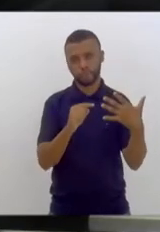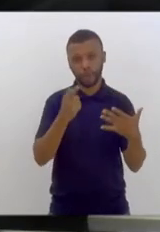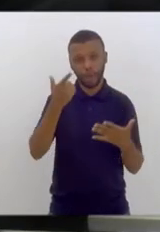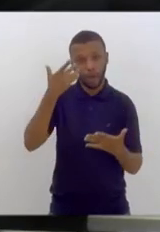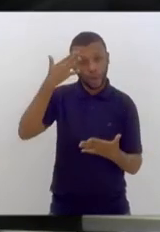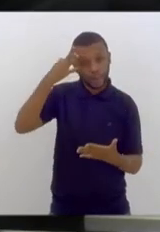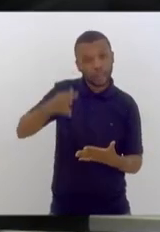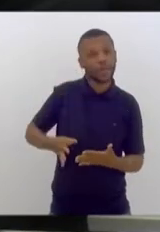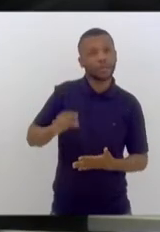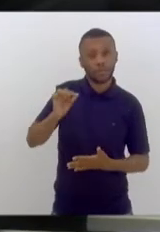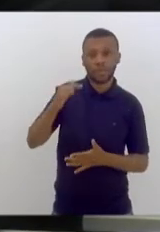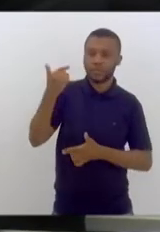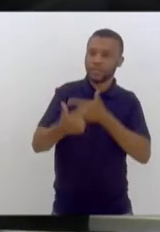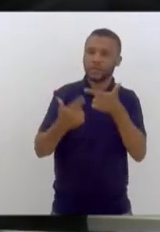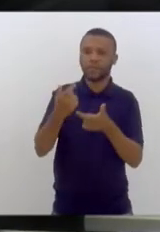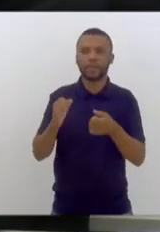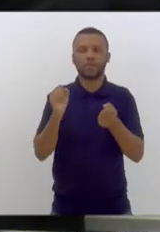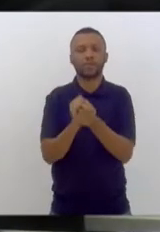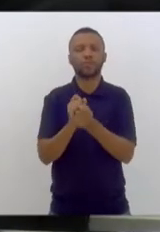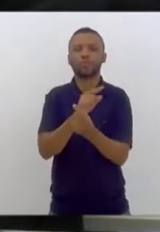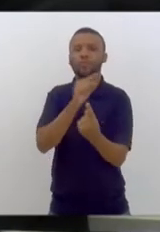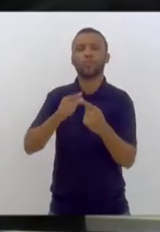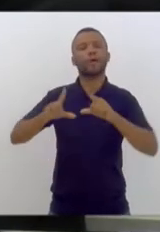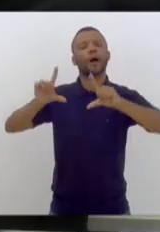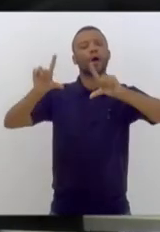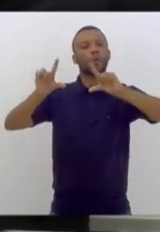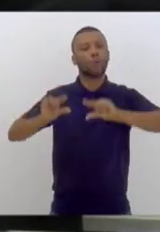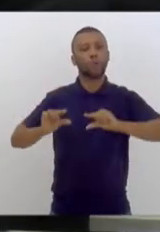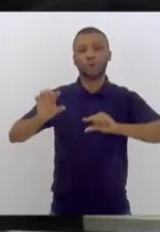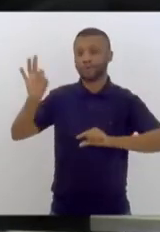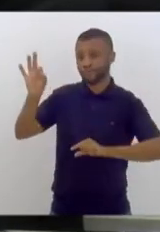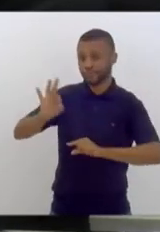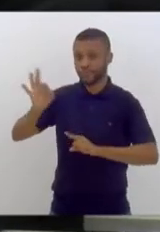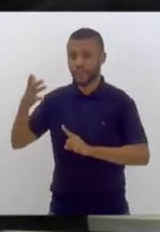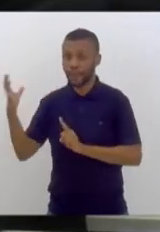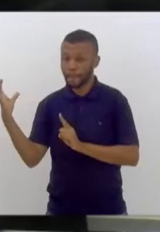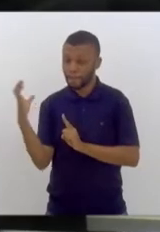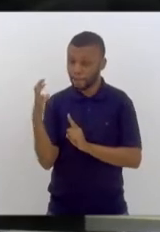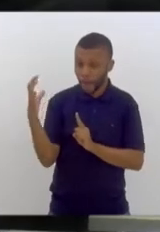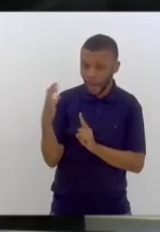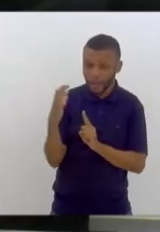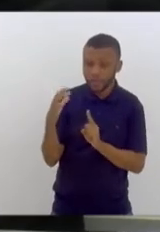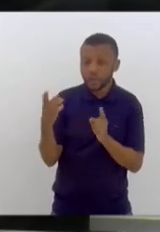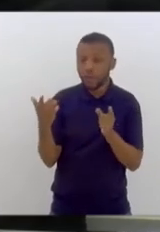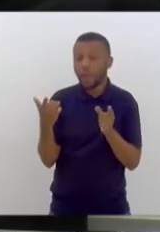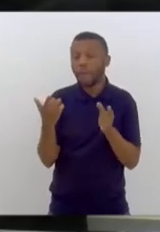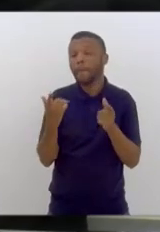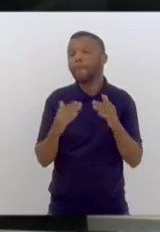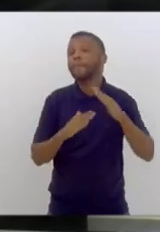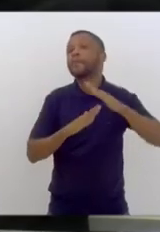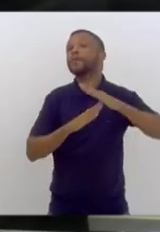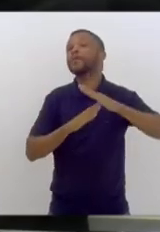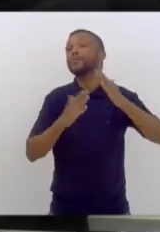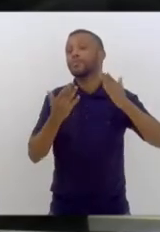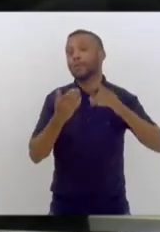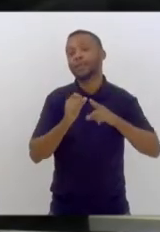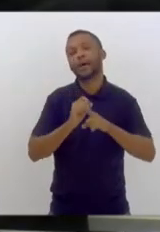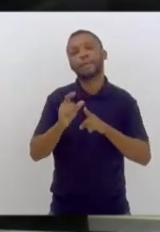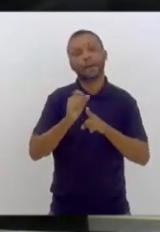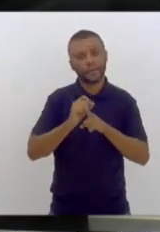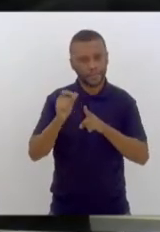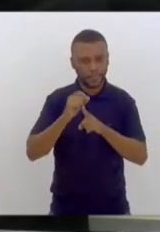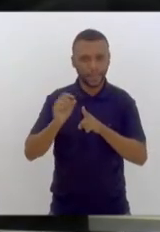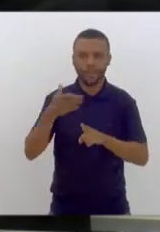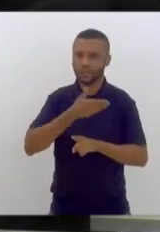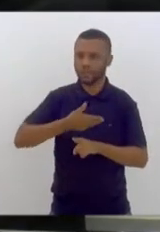para que essa redução nas alíquotas impacte o mínimo possível a capacidade de financiamento dos estados e dos